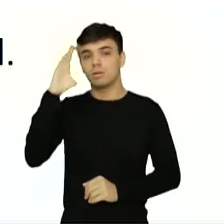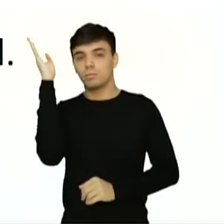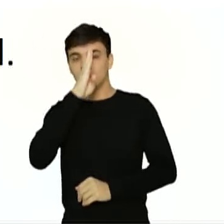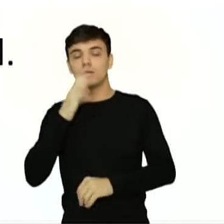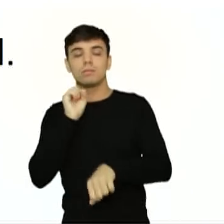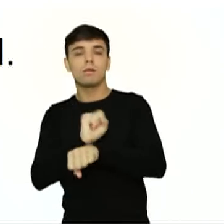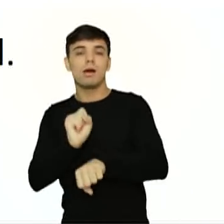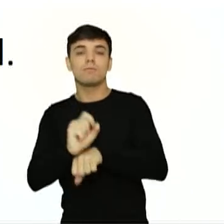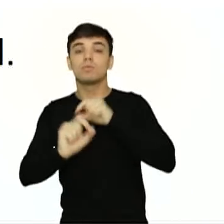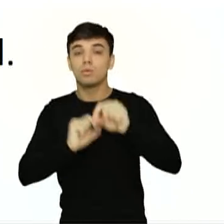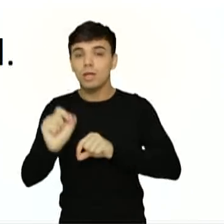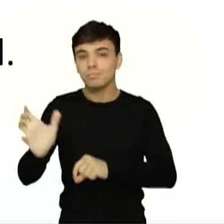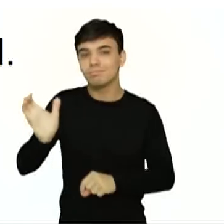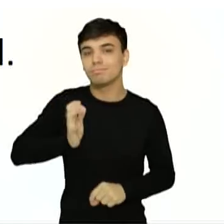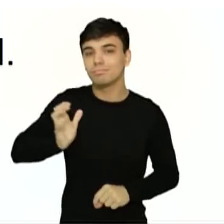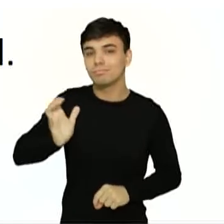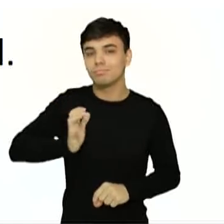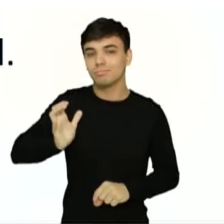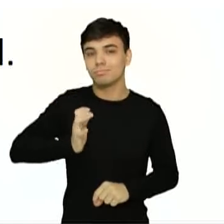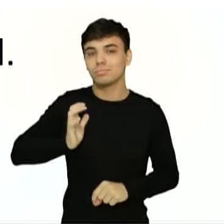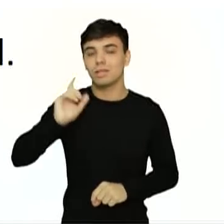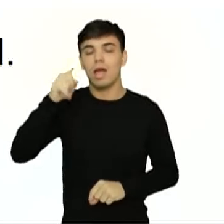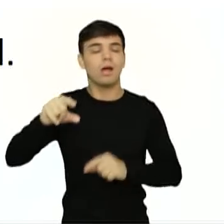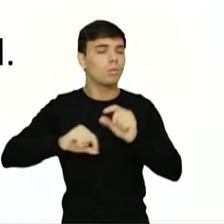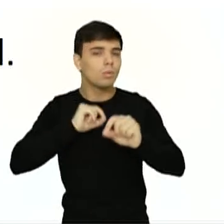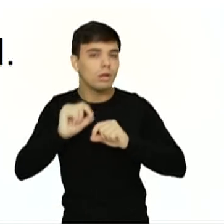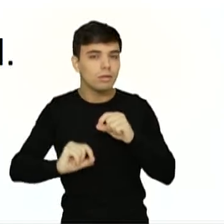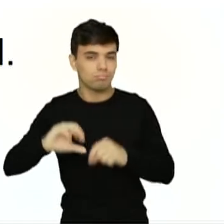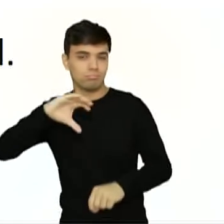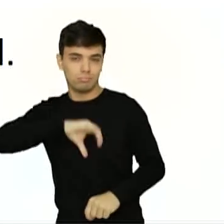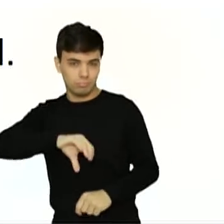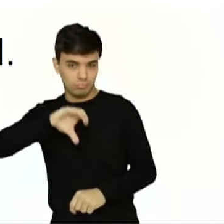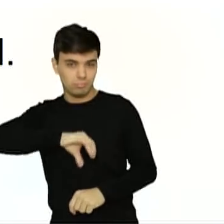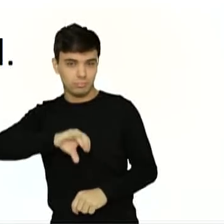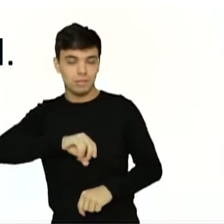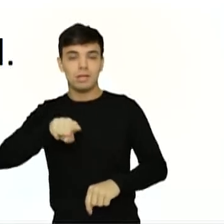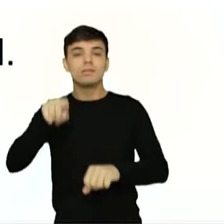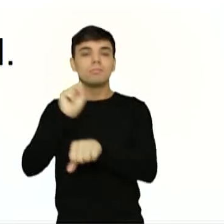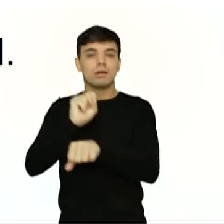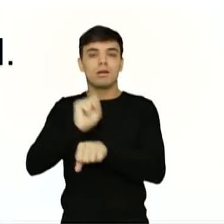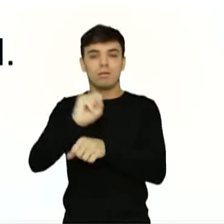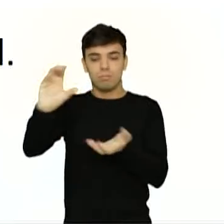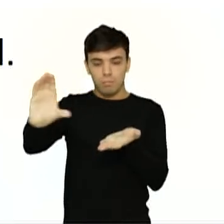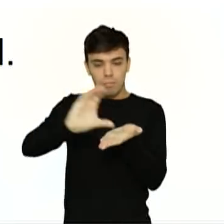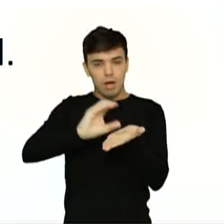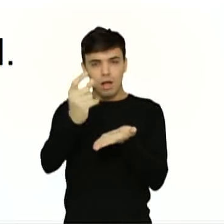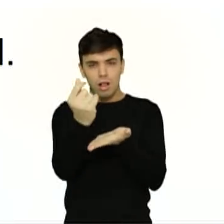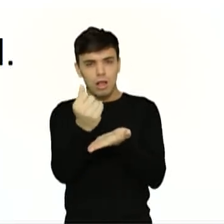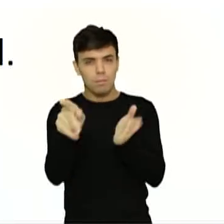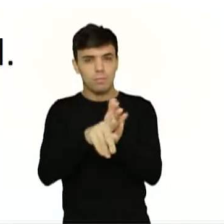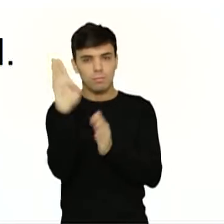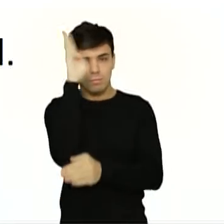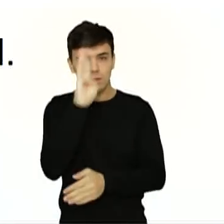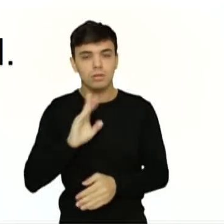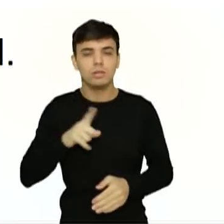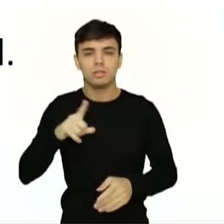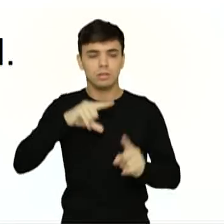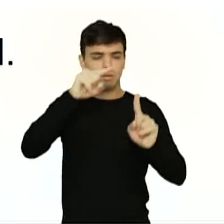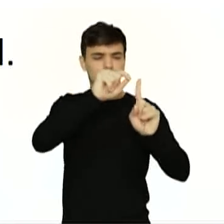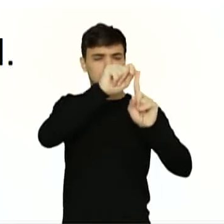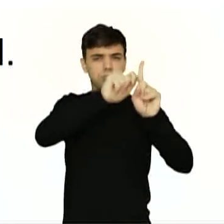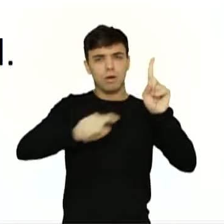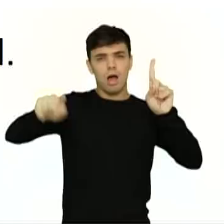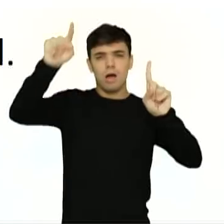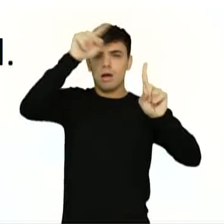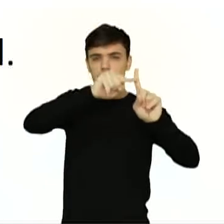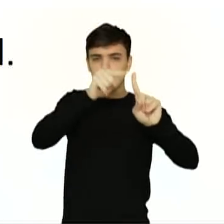a metrópole, que era Portugal. Eles procuravam justamente ganhar, lucrar com o Brasil. E nós tivemos vários ciclos econômicos